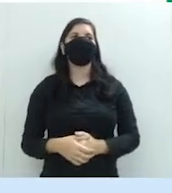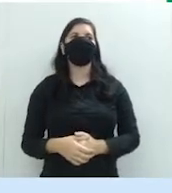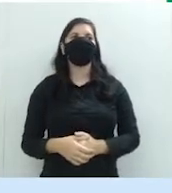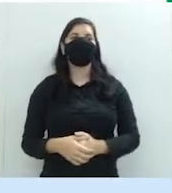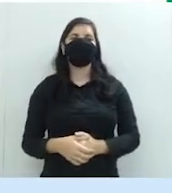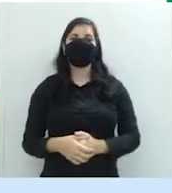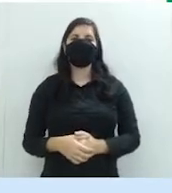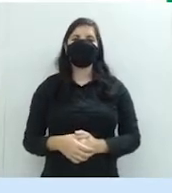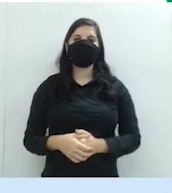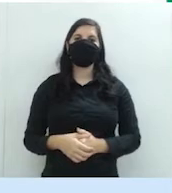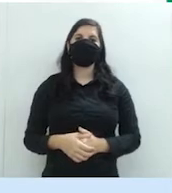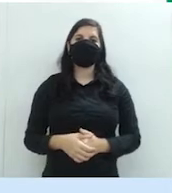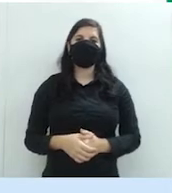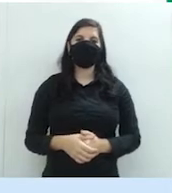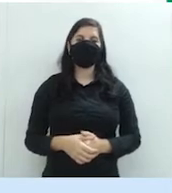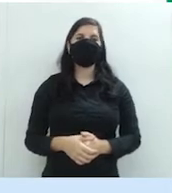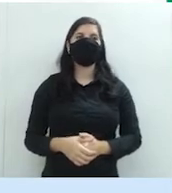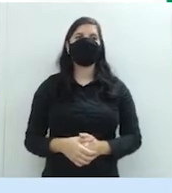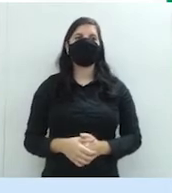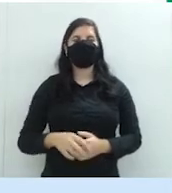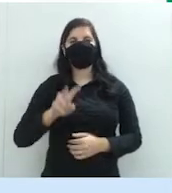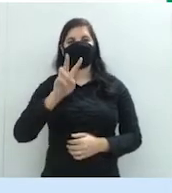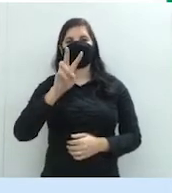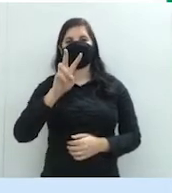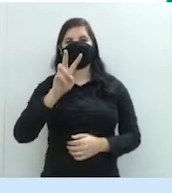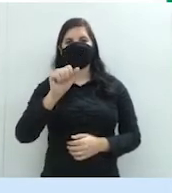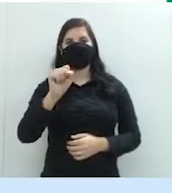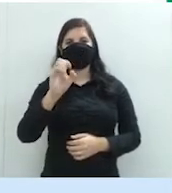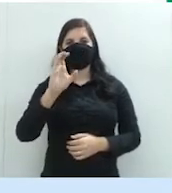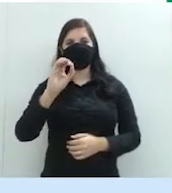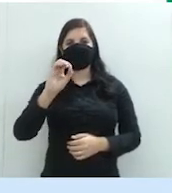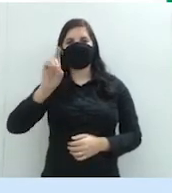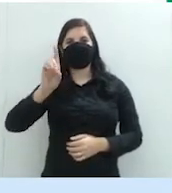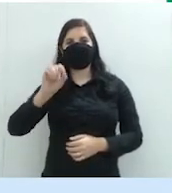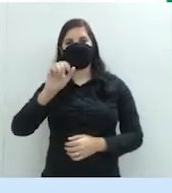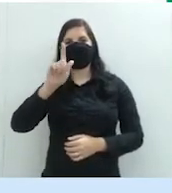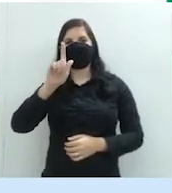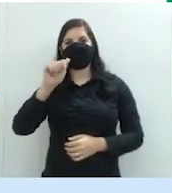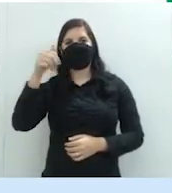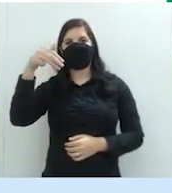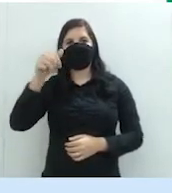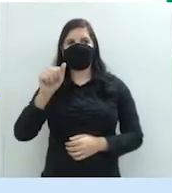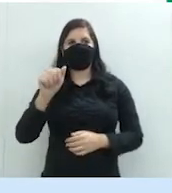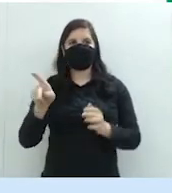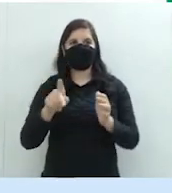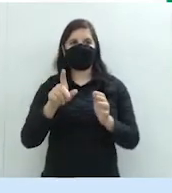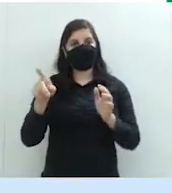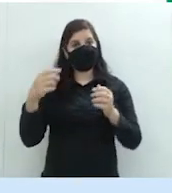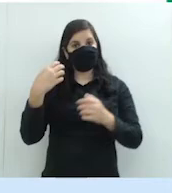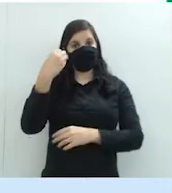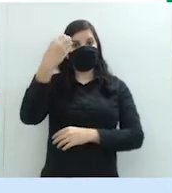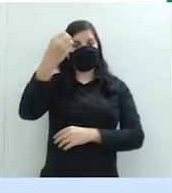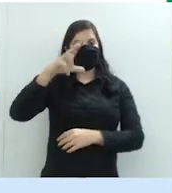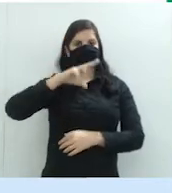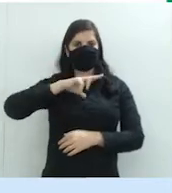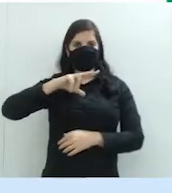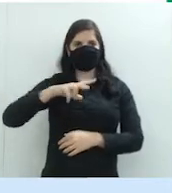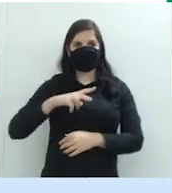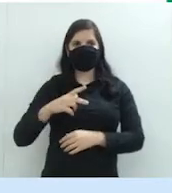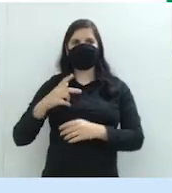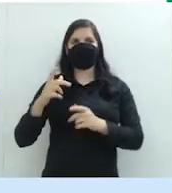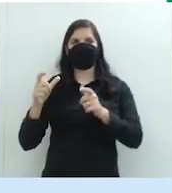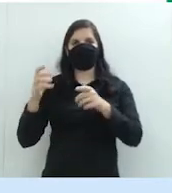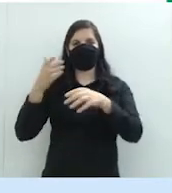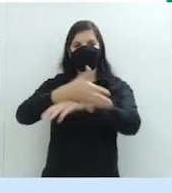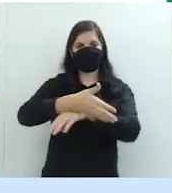1492, né? Cristóvão Colombo. Vasco da Gama, partindo de Portugal, atingiu